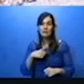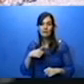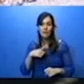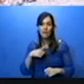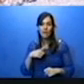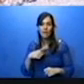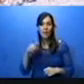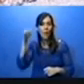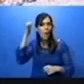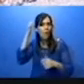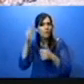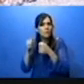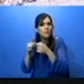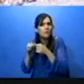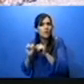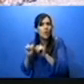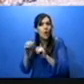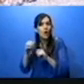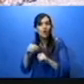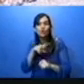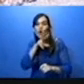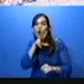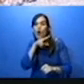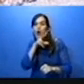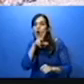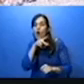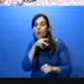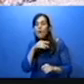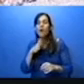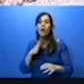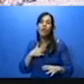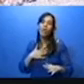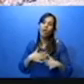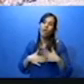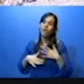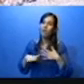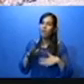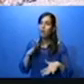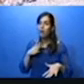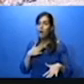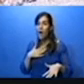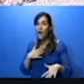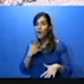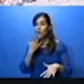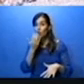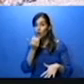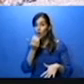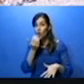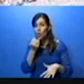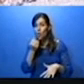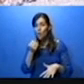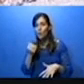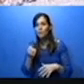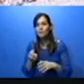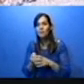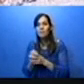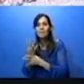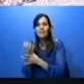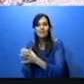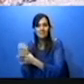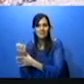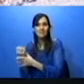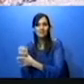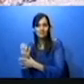cobra, emboás, gongolôs, são animais lentos, herbívoros ou saprófitas, que são animais que comem